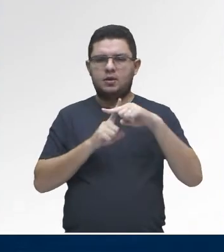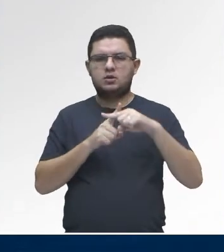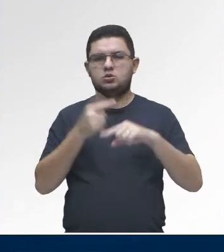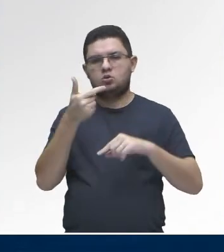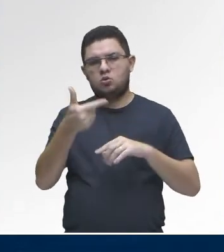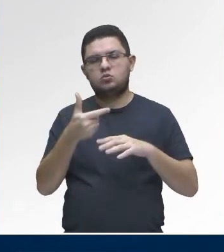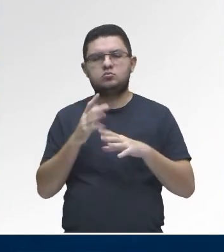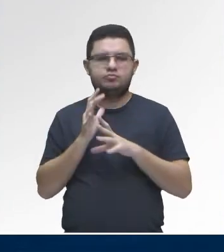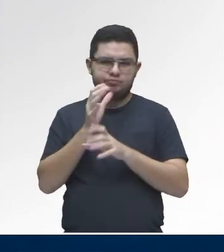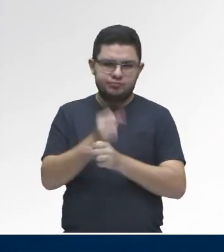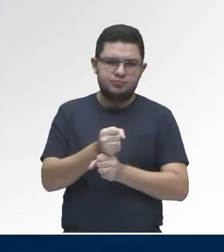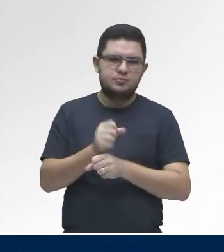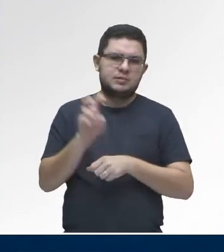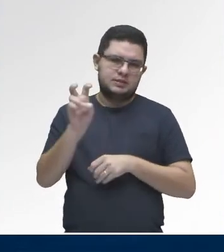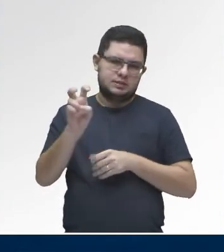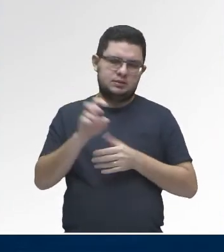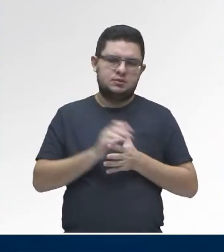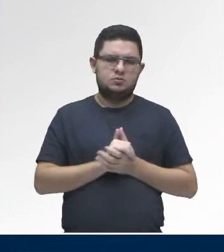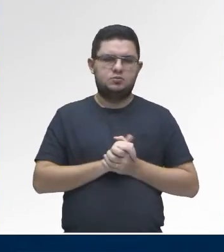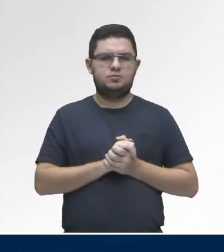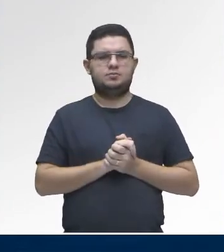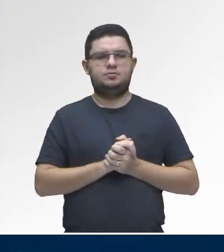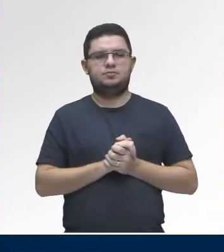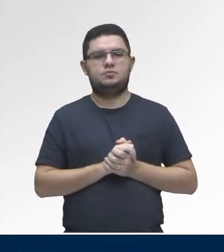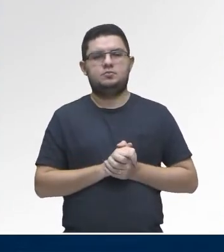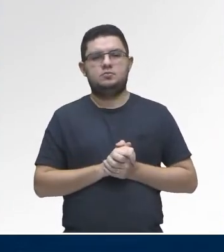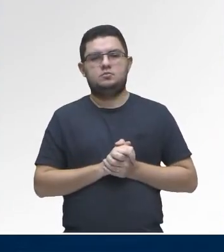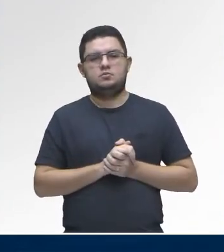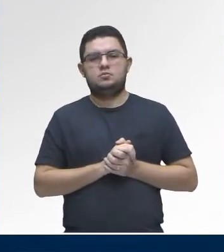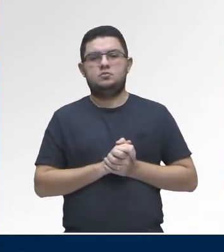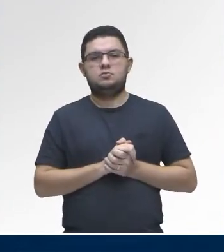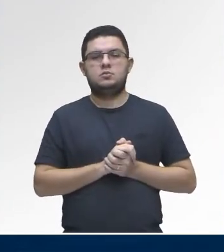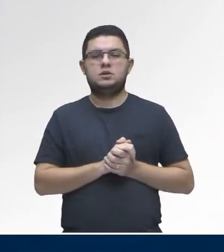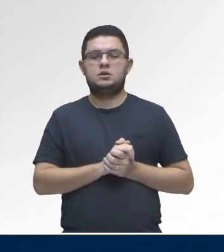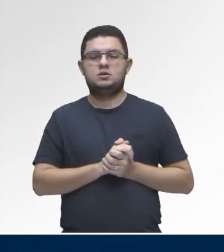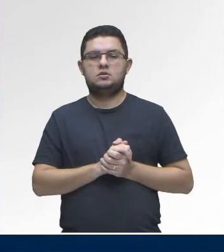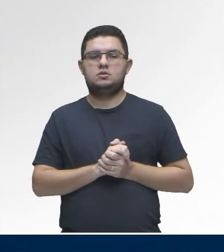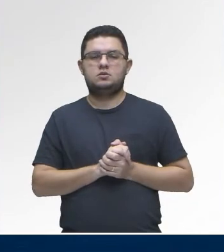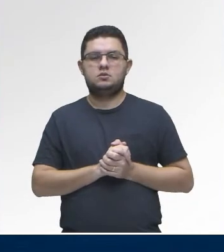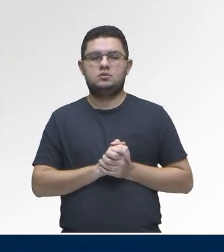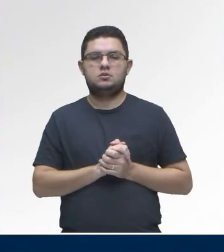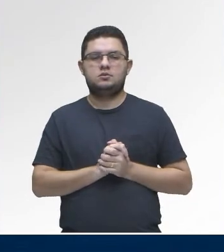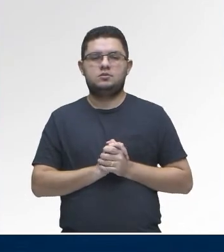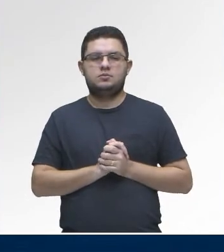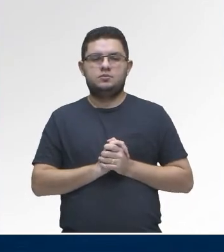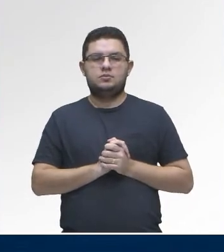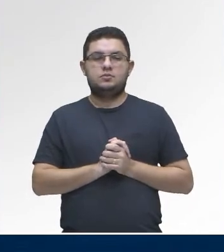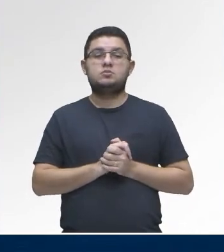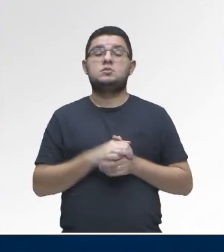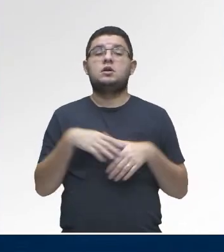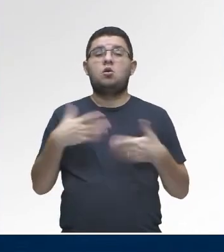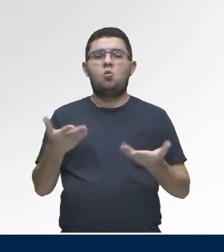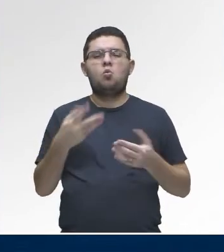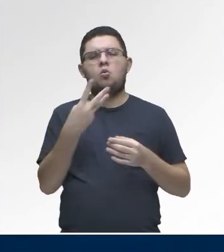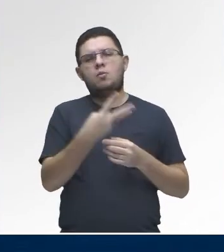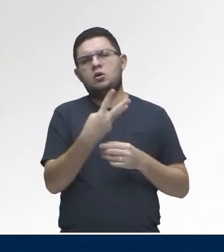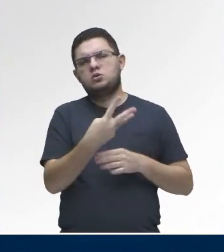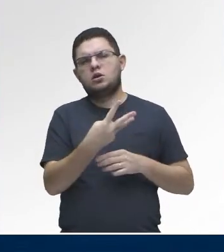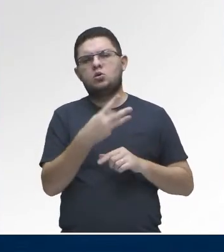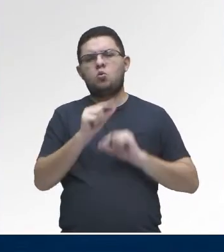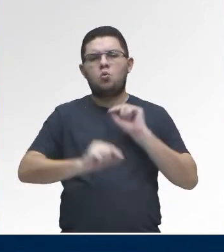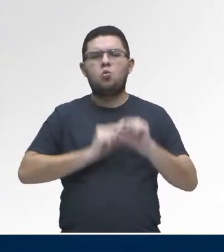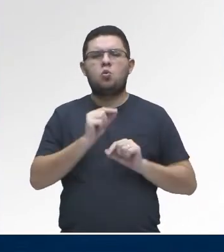a 5. Então, o número 3, ele vai tornar essa